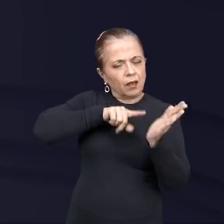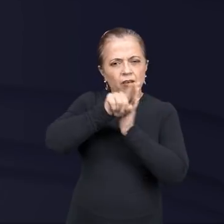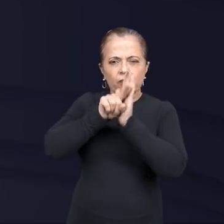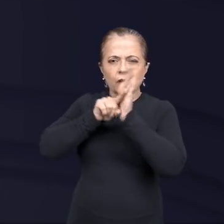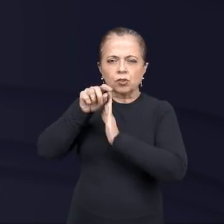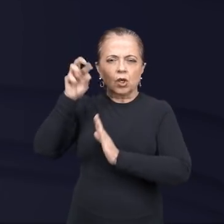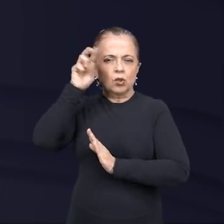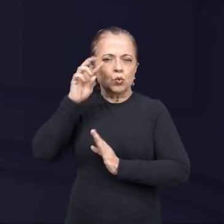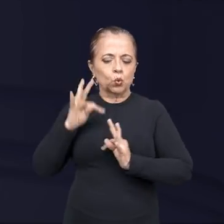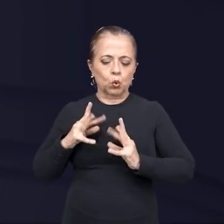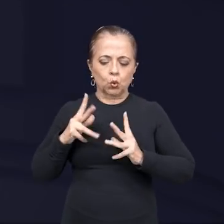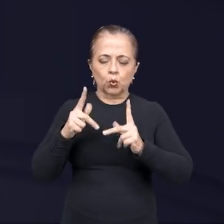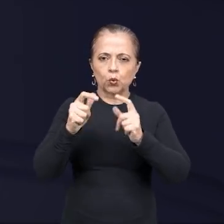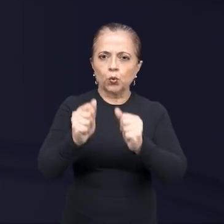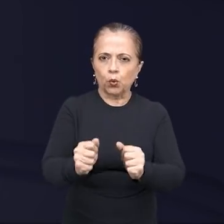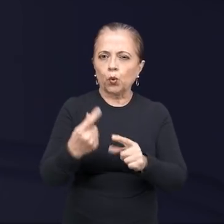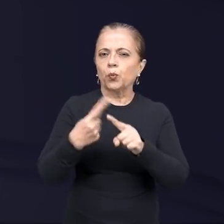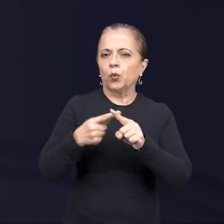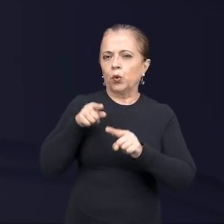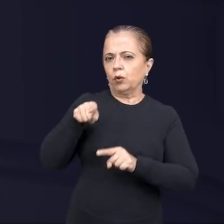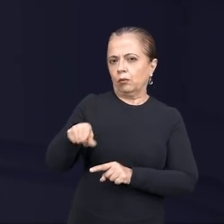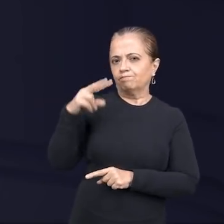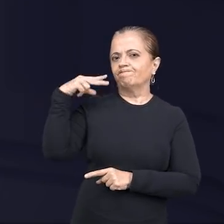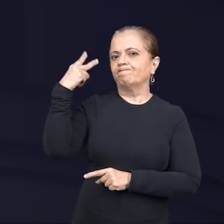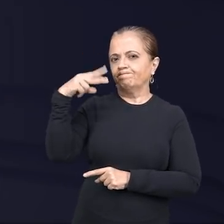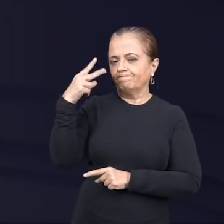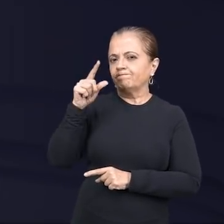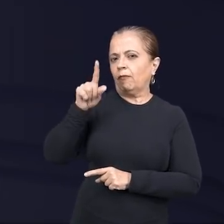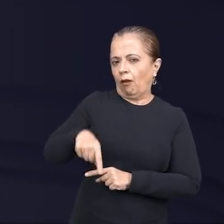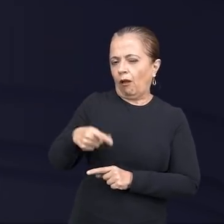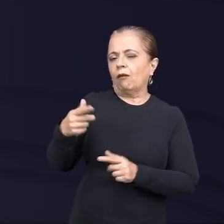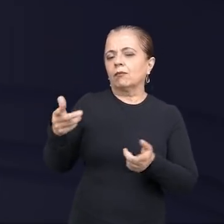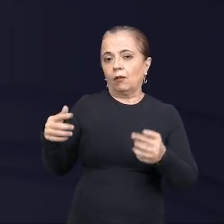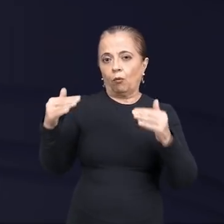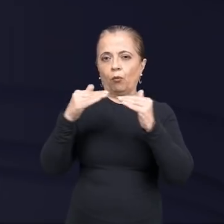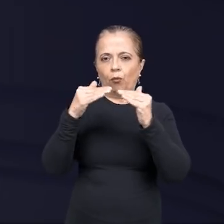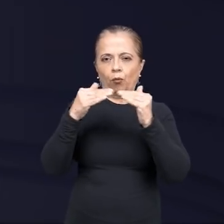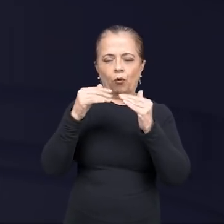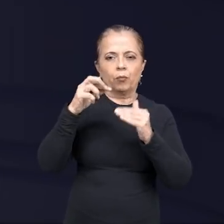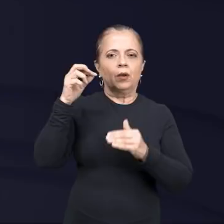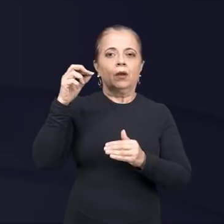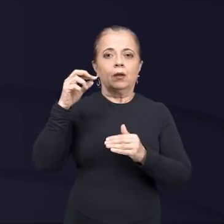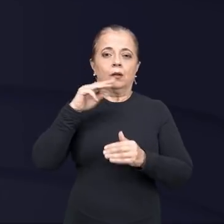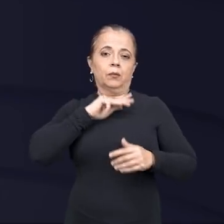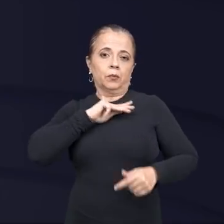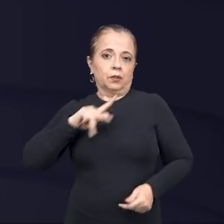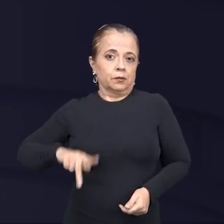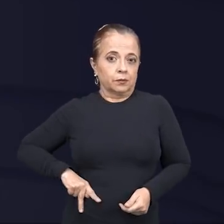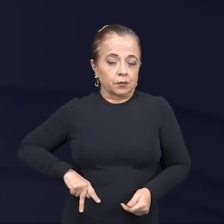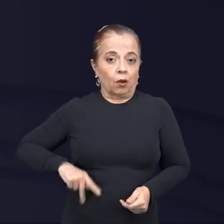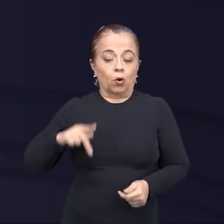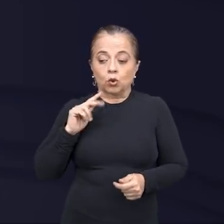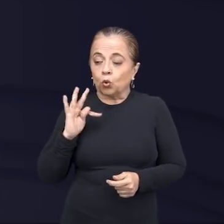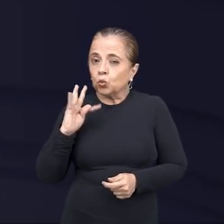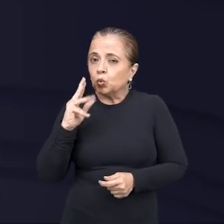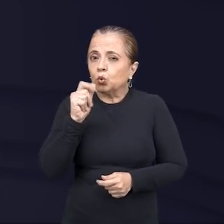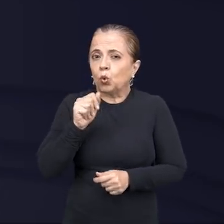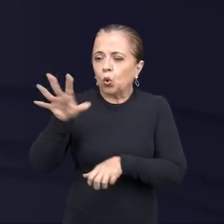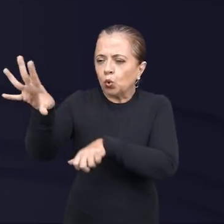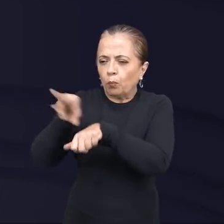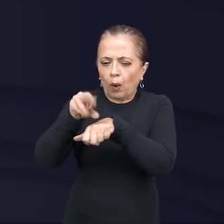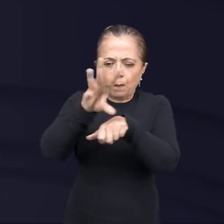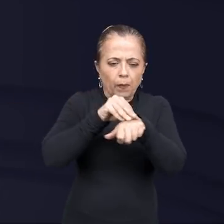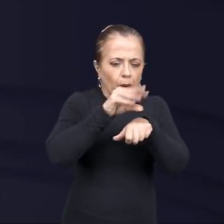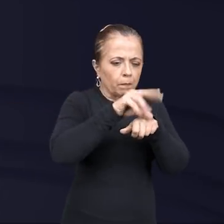essa investigação. Então, todos os elementos informativos colhidos no curso dessa investigação